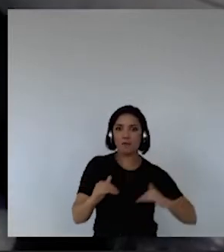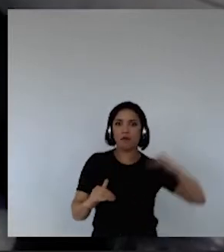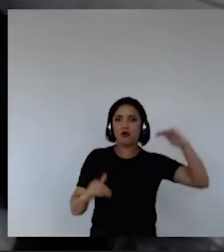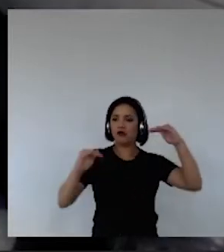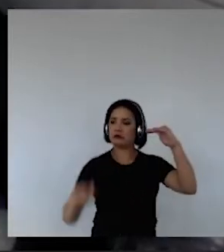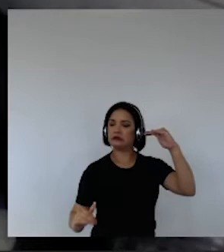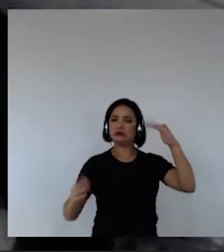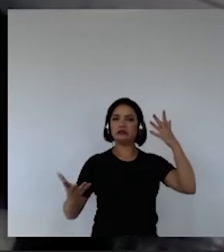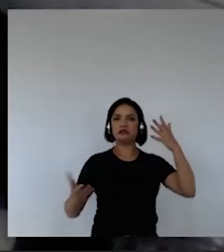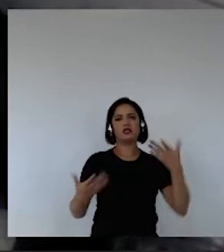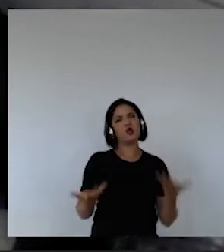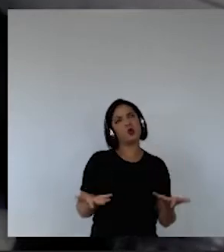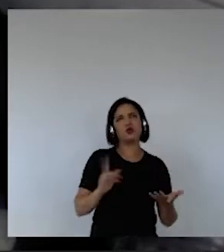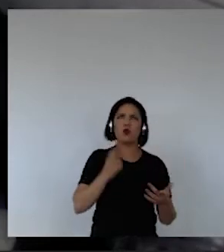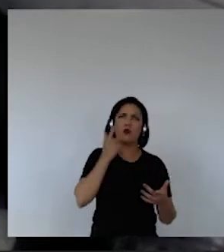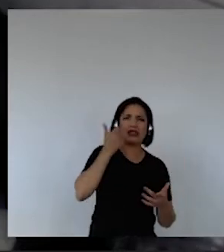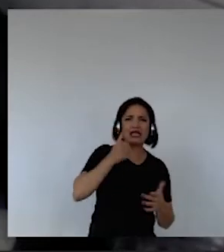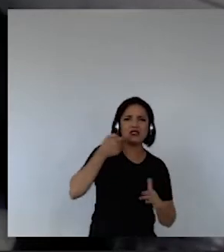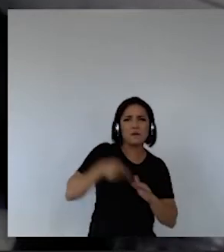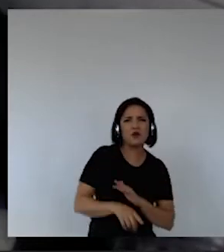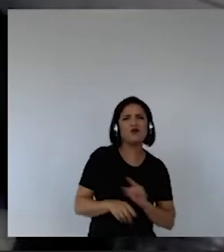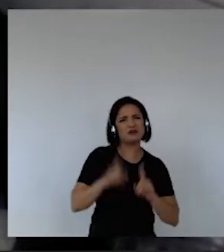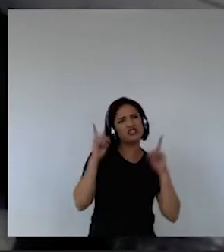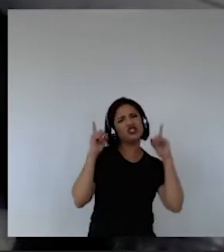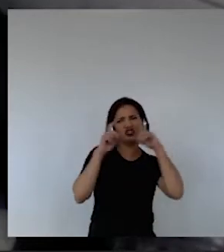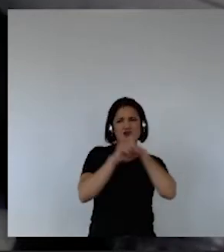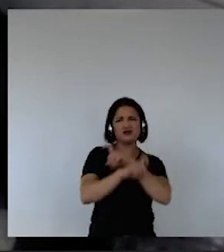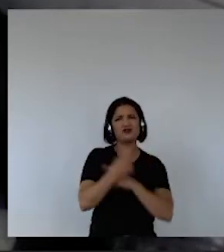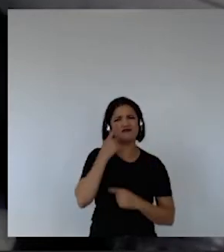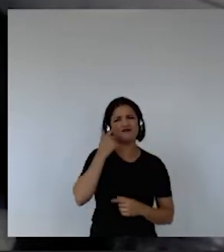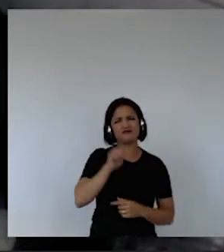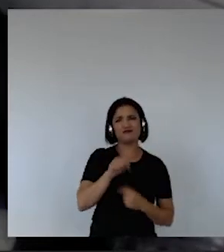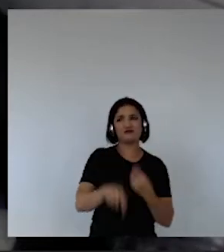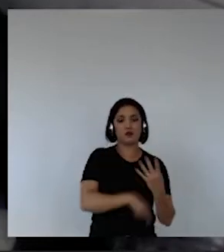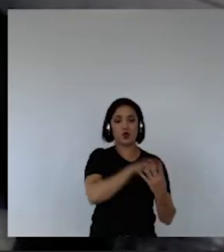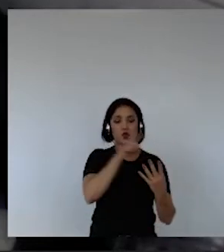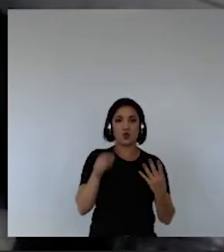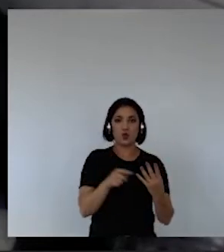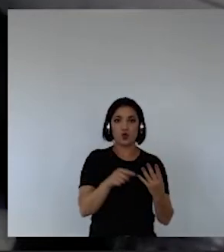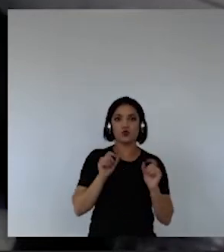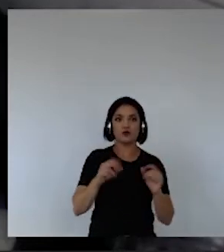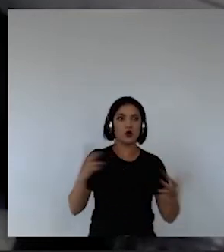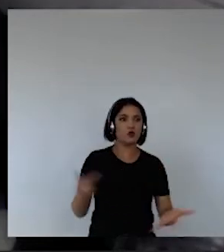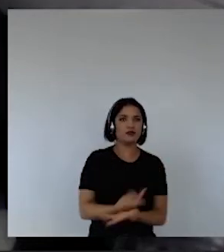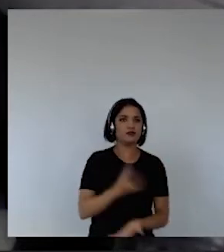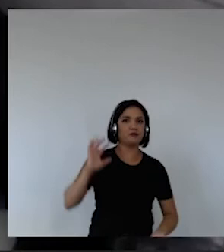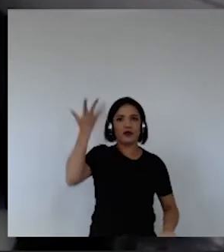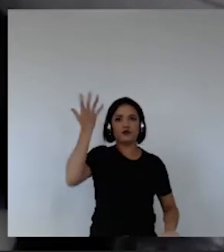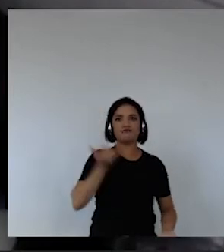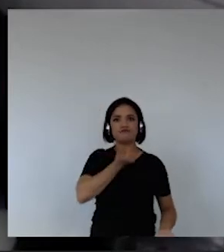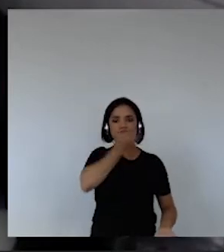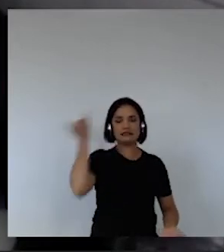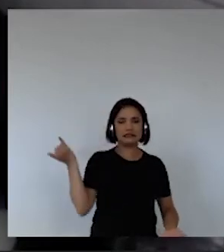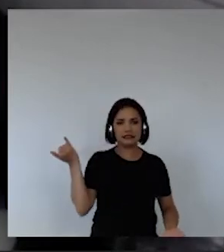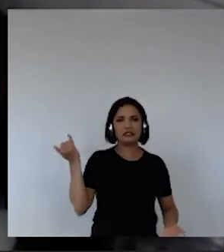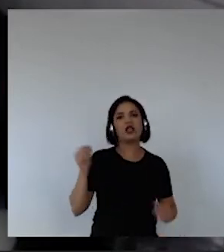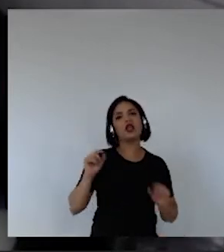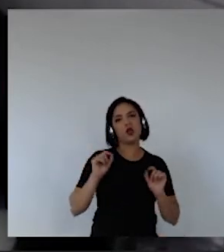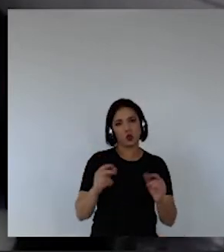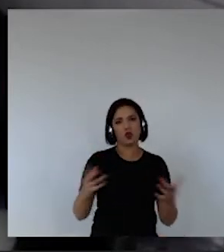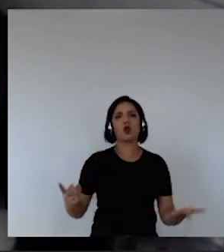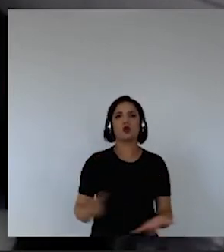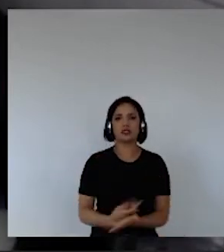com muita profundidade esse requisito, é um requisito difícil. E, por último, acontecimento extraordinário e imprevisível. Me parece estarmos diante